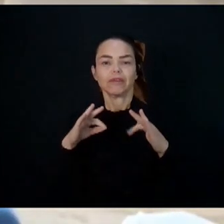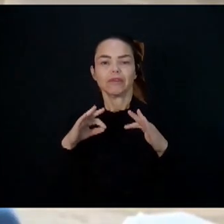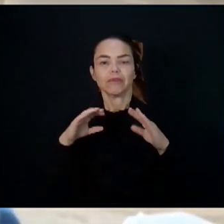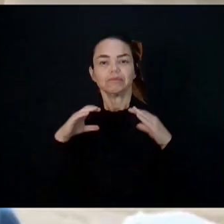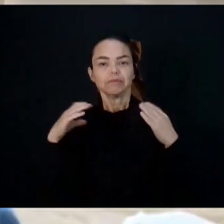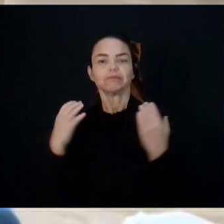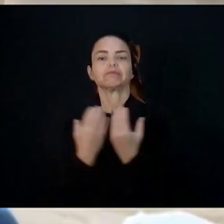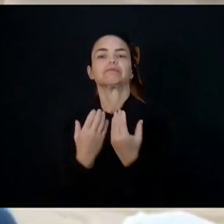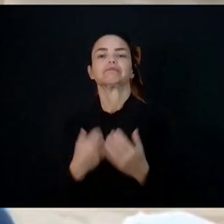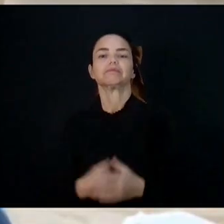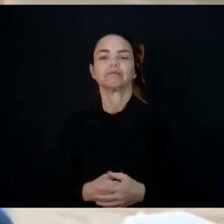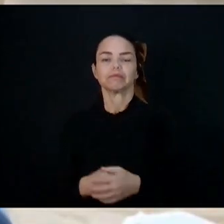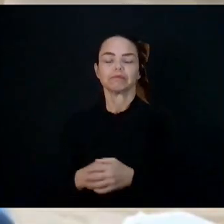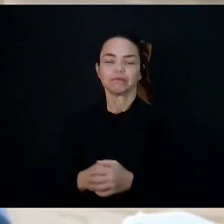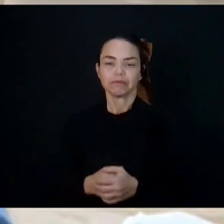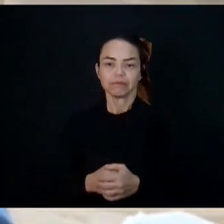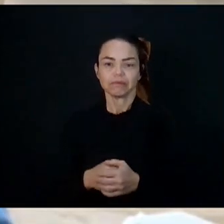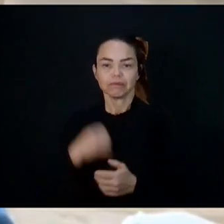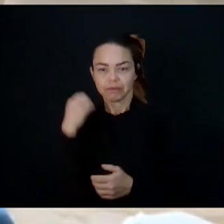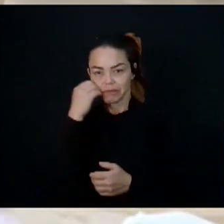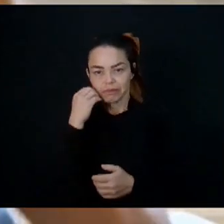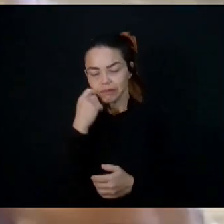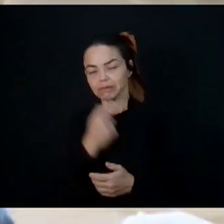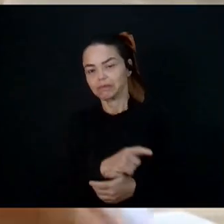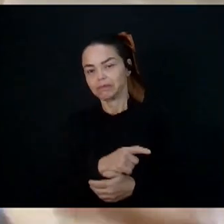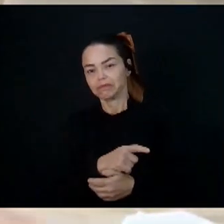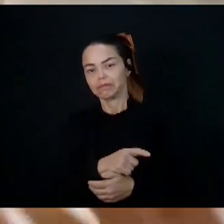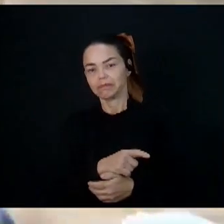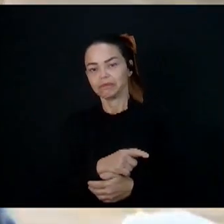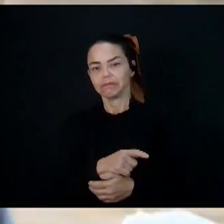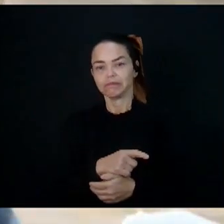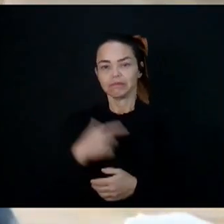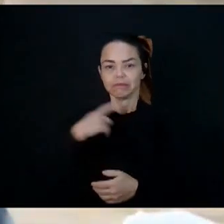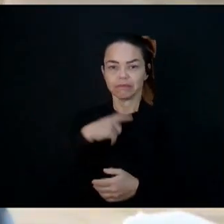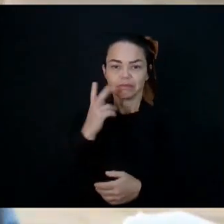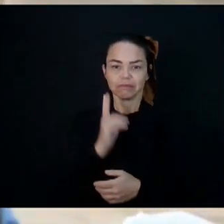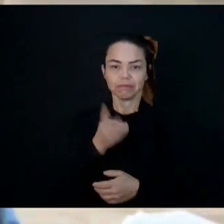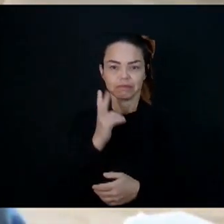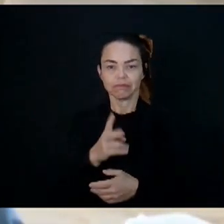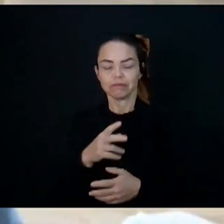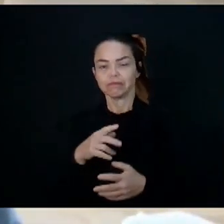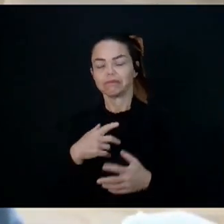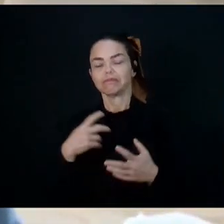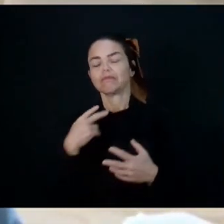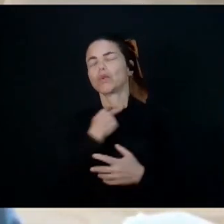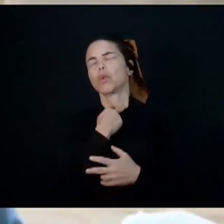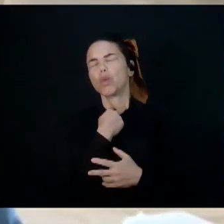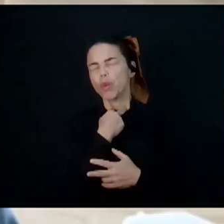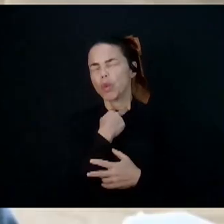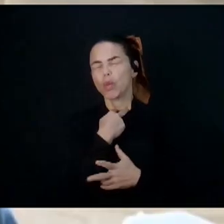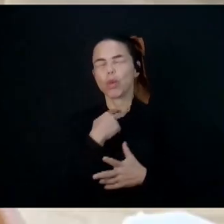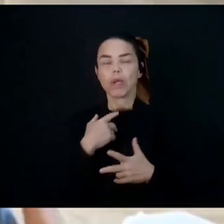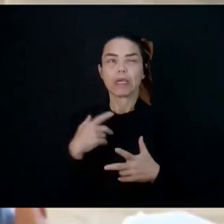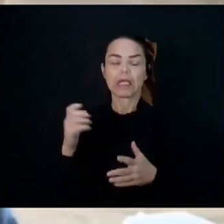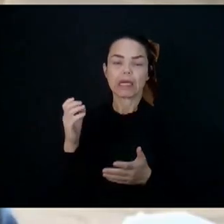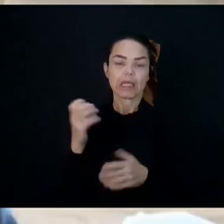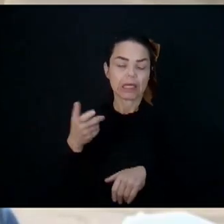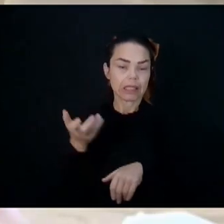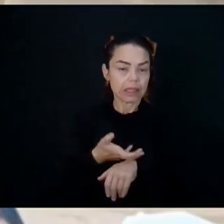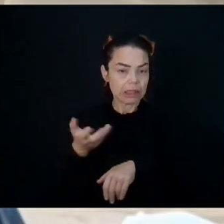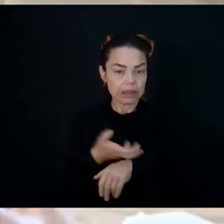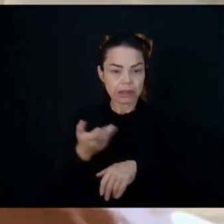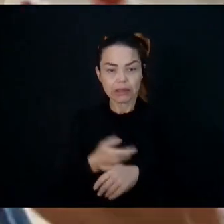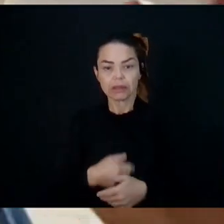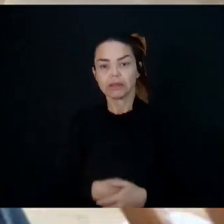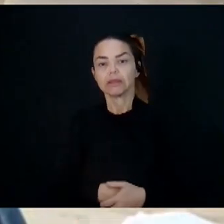vive em grupos tão pequenos, uma vida tão corrida, de uma forma geral, que a gente perdeu